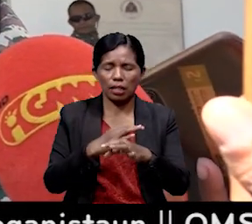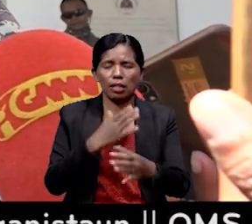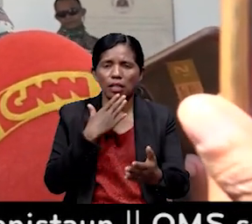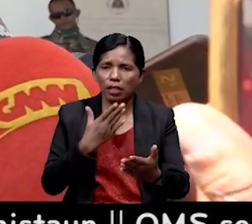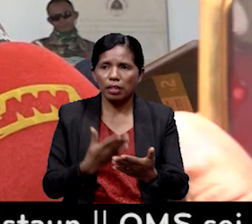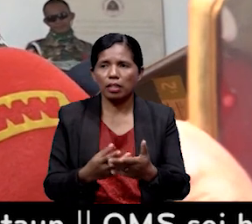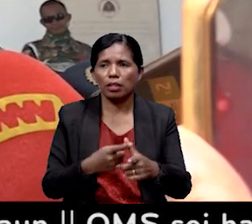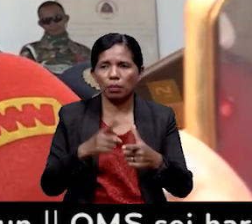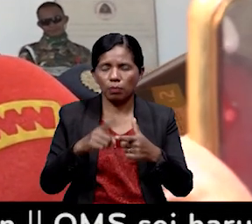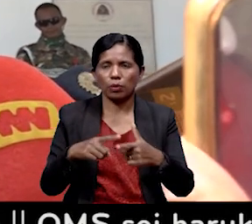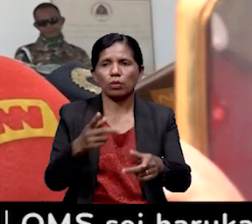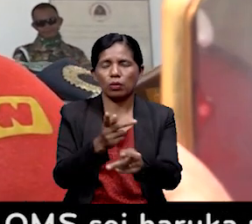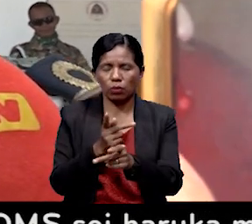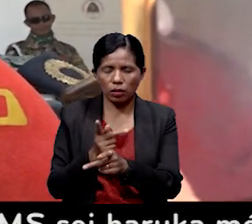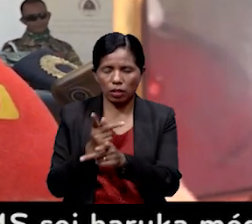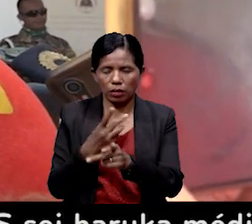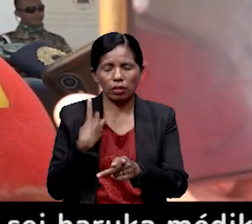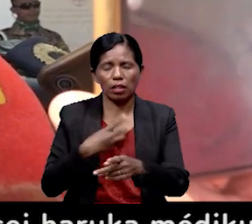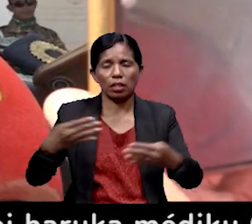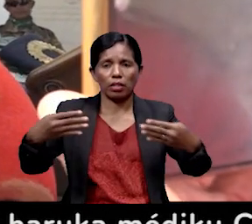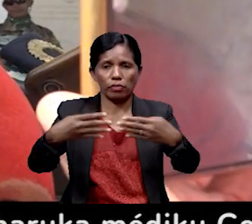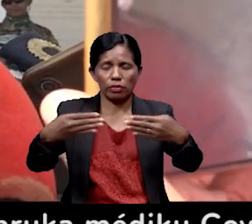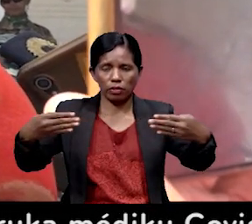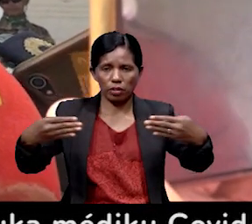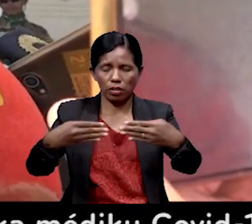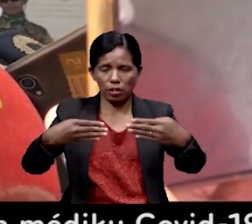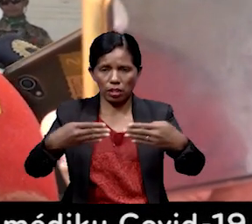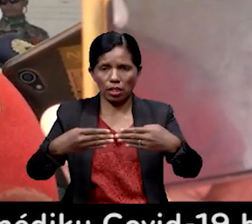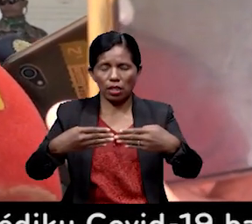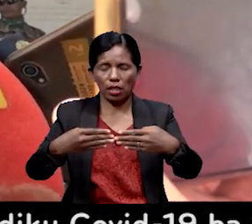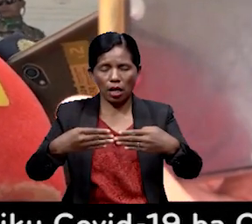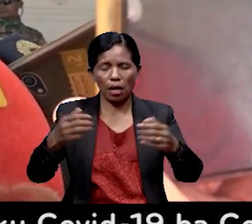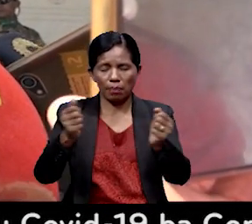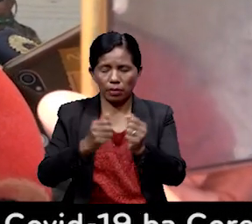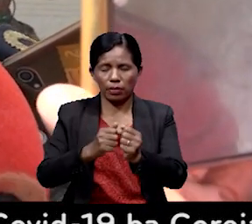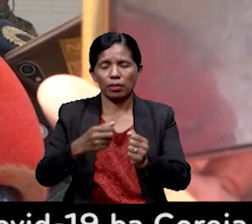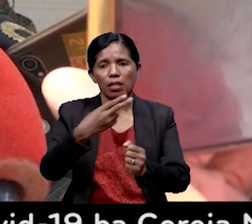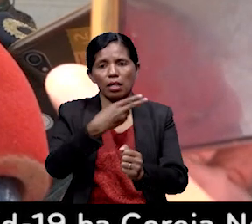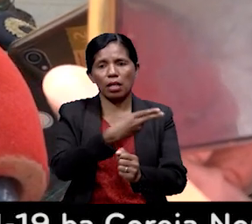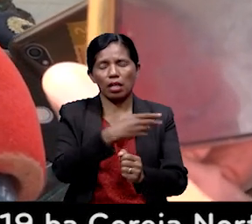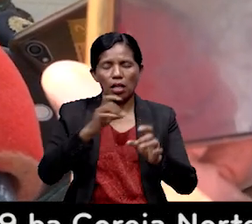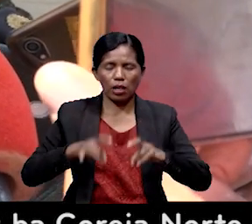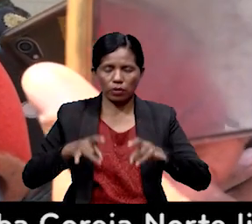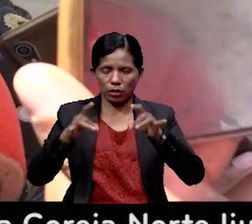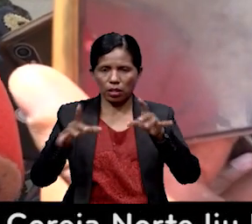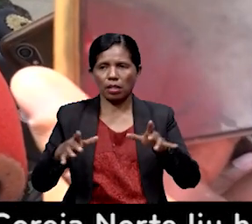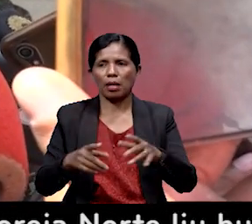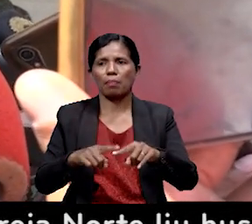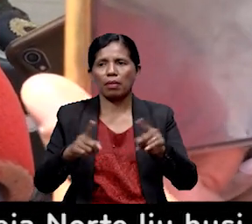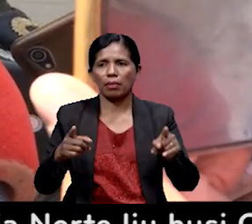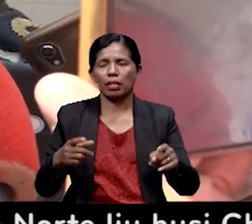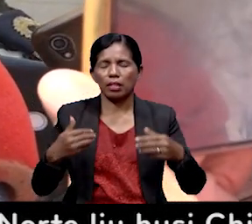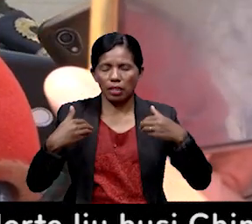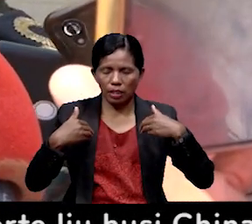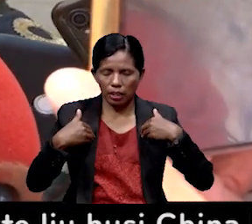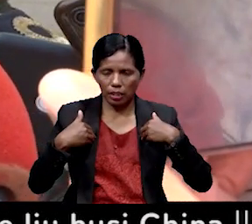depois asigura e tenia fronteira ne bem mak define ona ho Australia e ho Indonesia sidau maybe ita tu iha